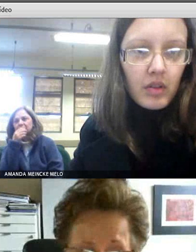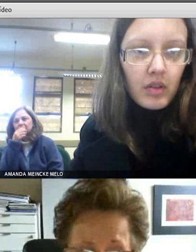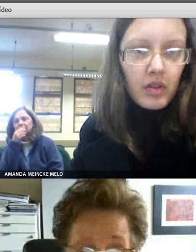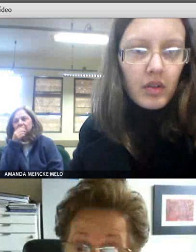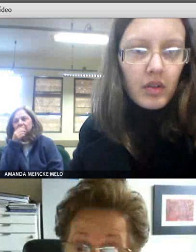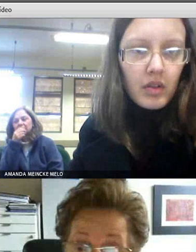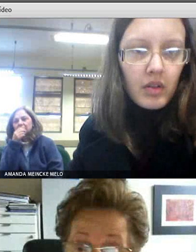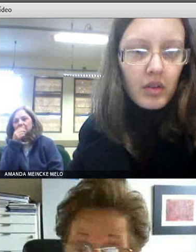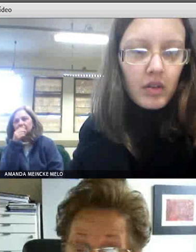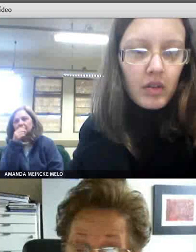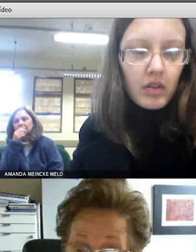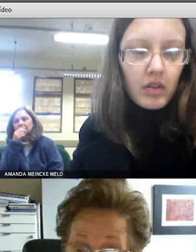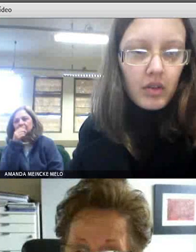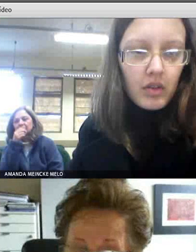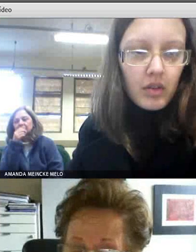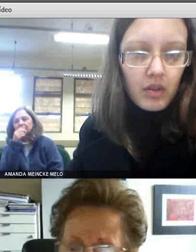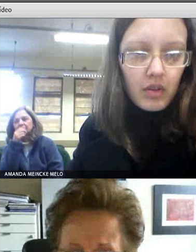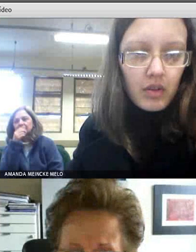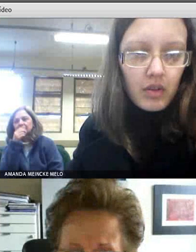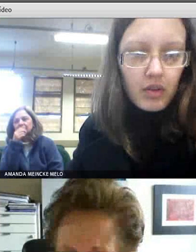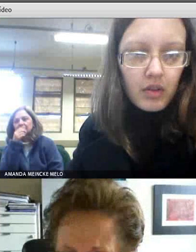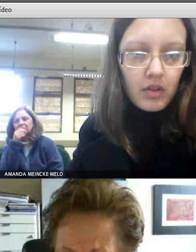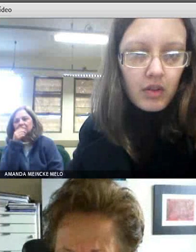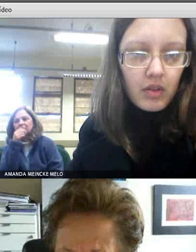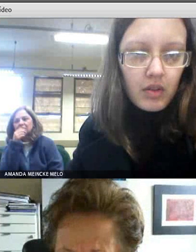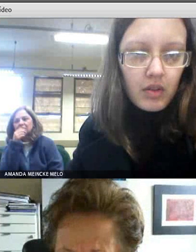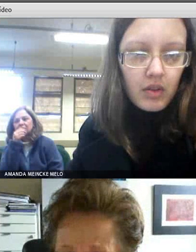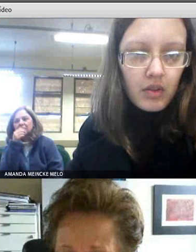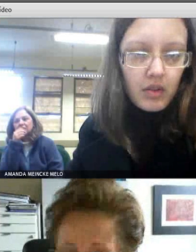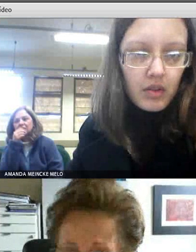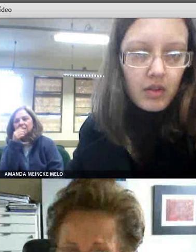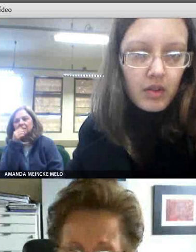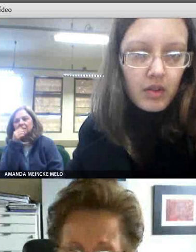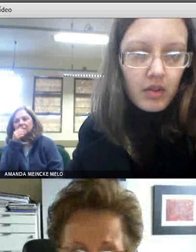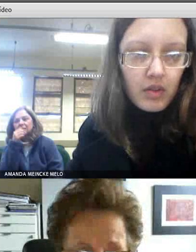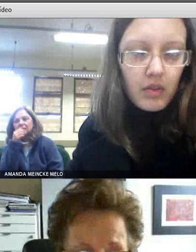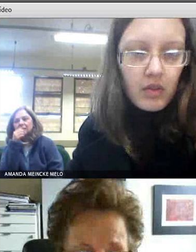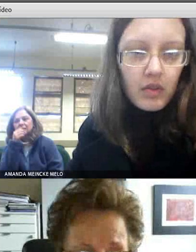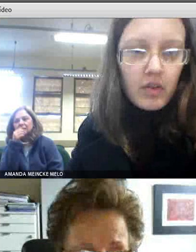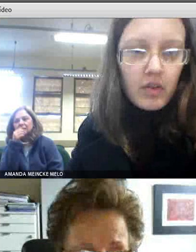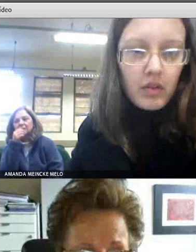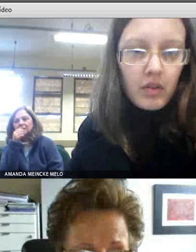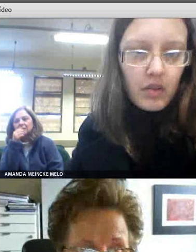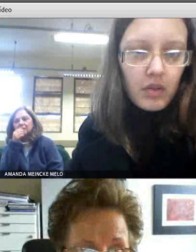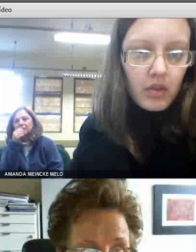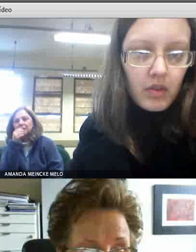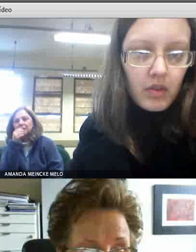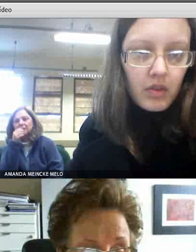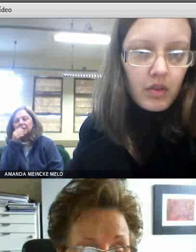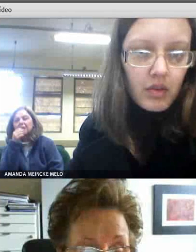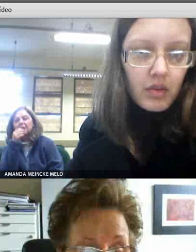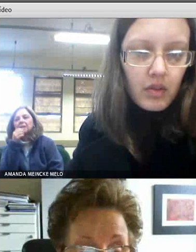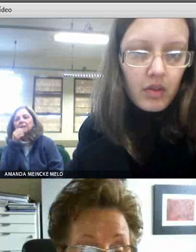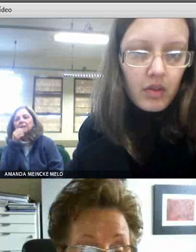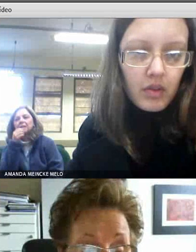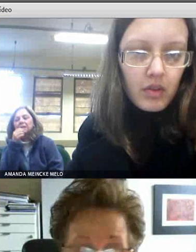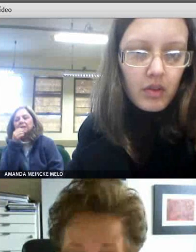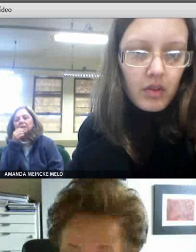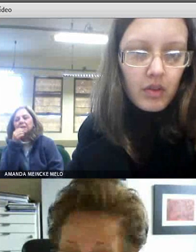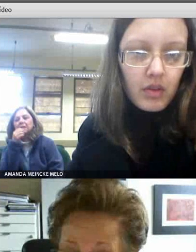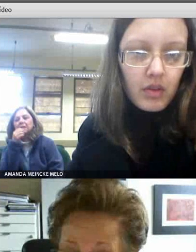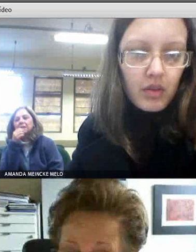14, eles adoram desafio, qualquer um de nós. Agora, eu não dei para vocês as fontes.